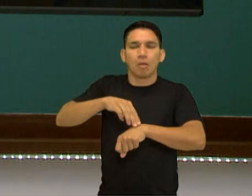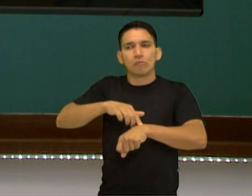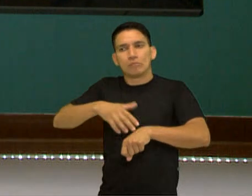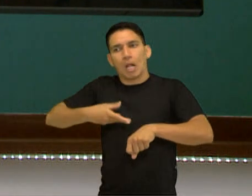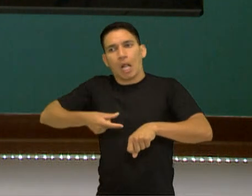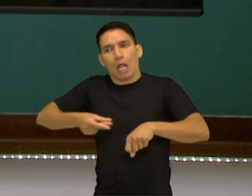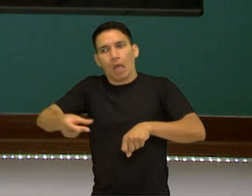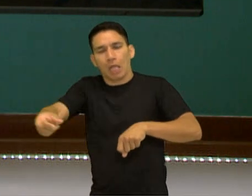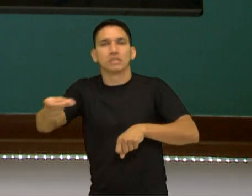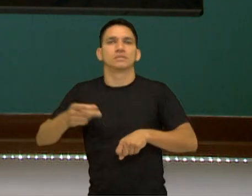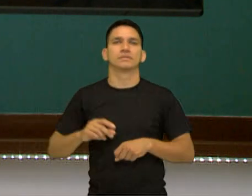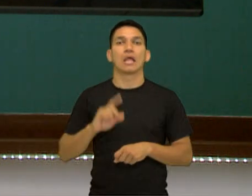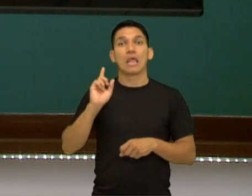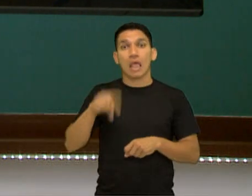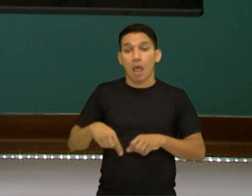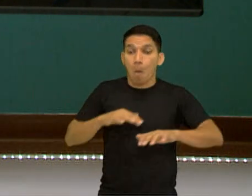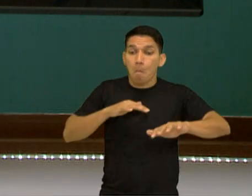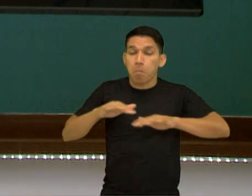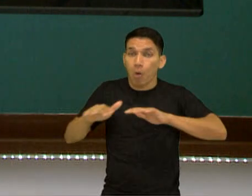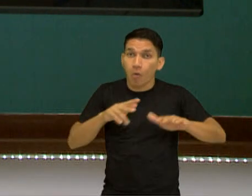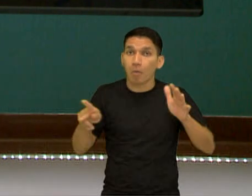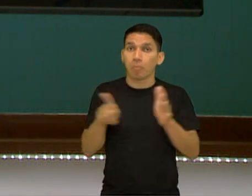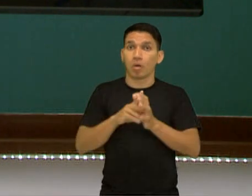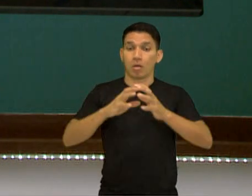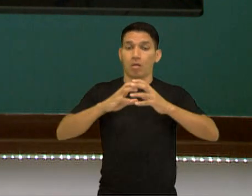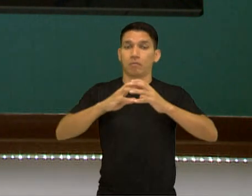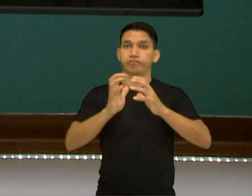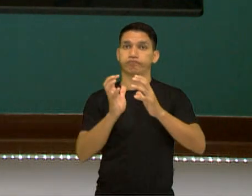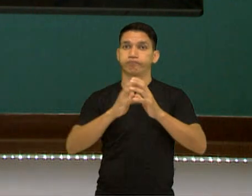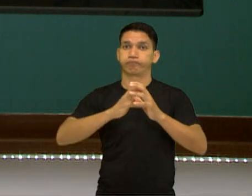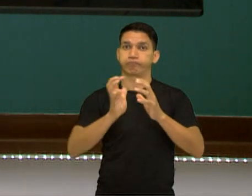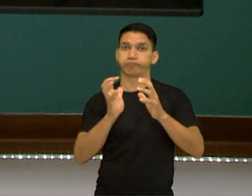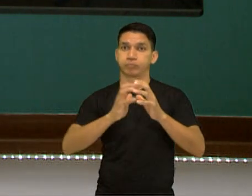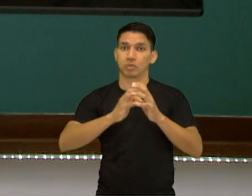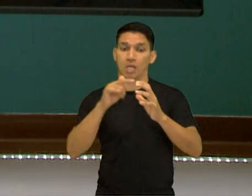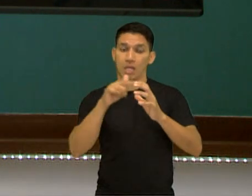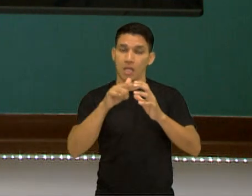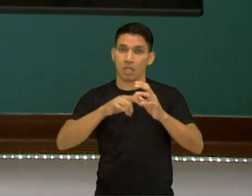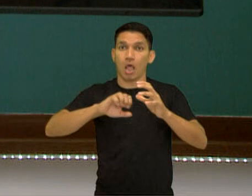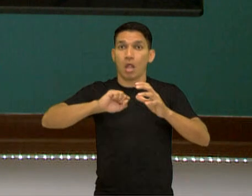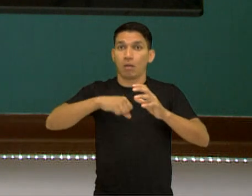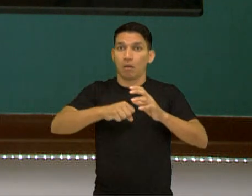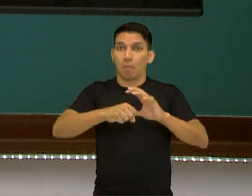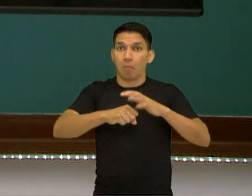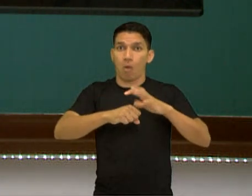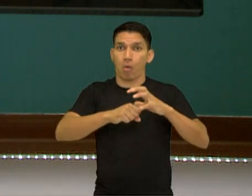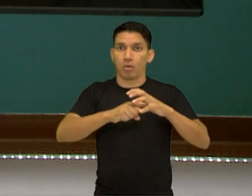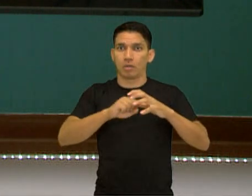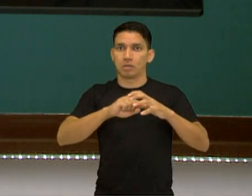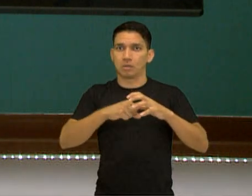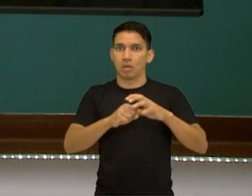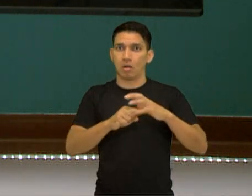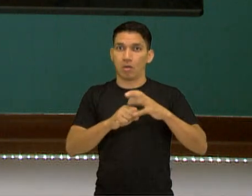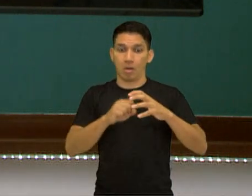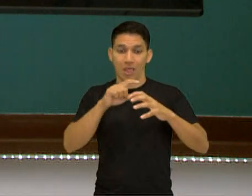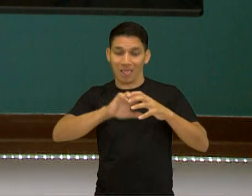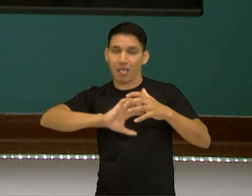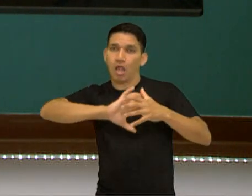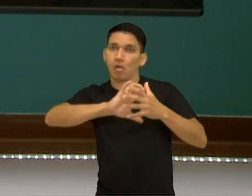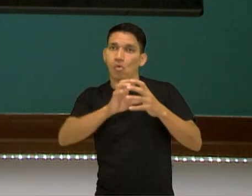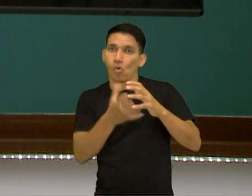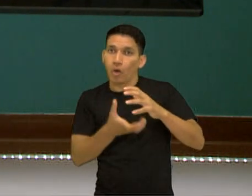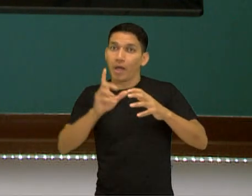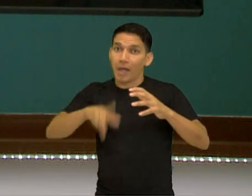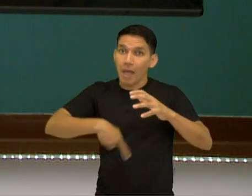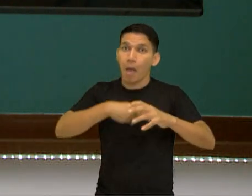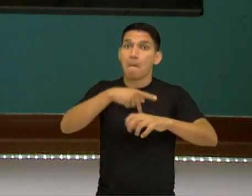pelos movimentos na crosta terrestre, que ela é composta por enormes placas de rocha chamadas